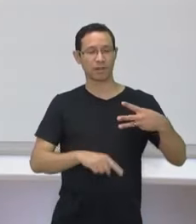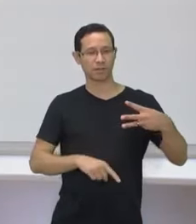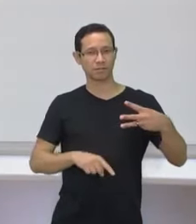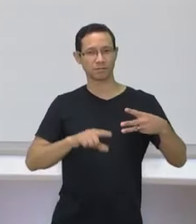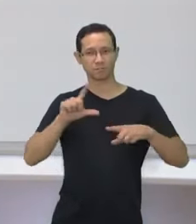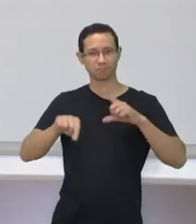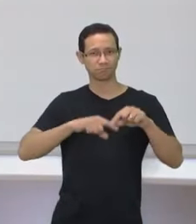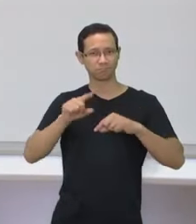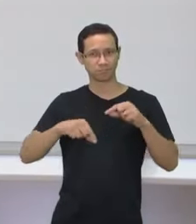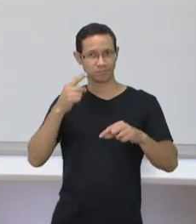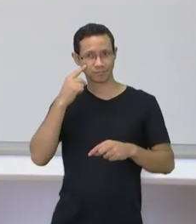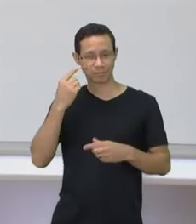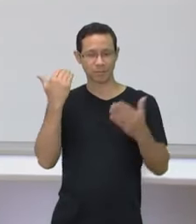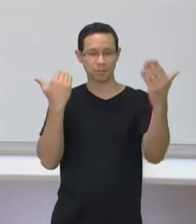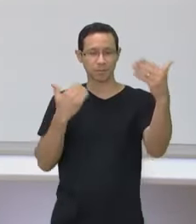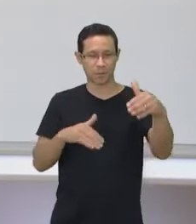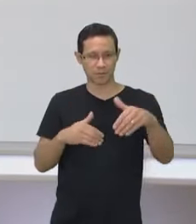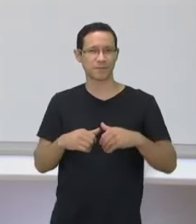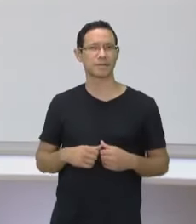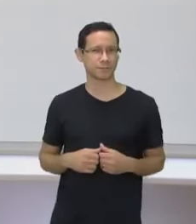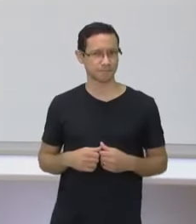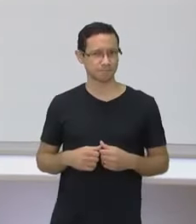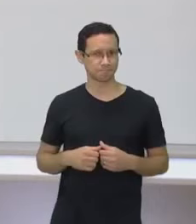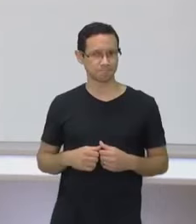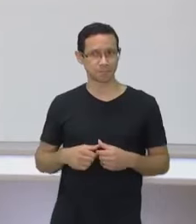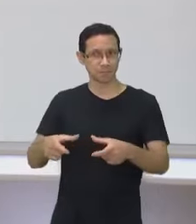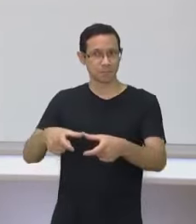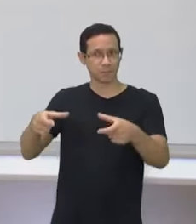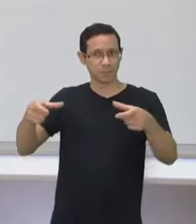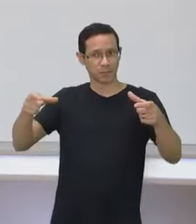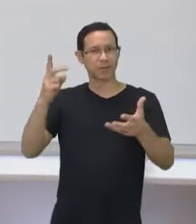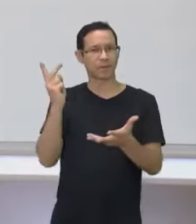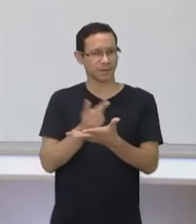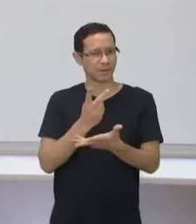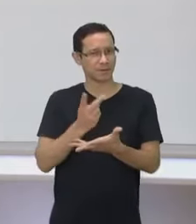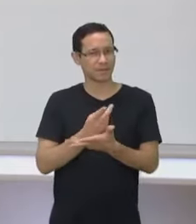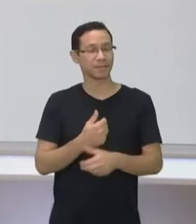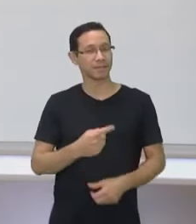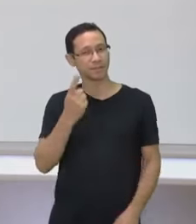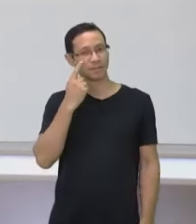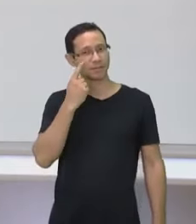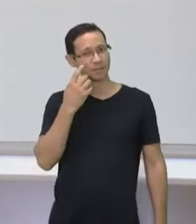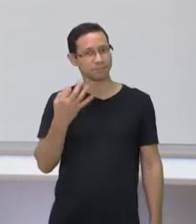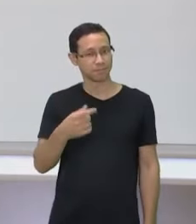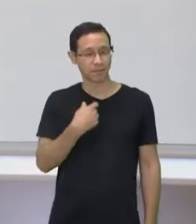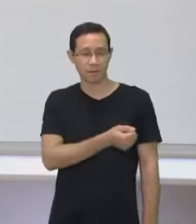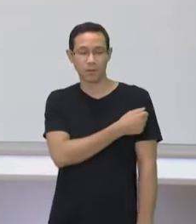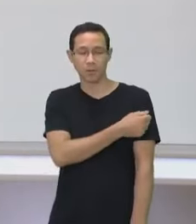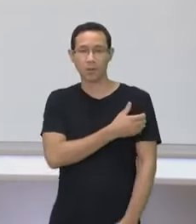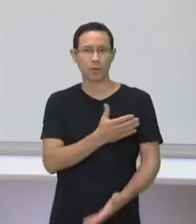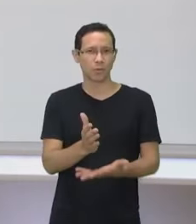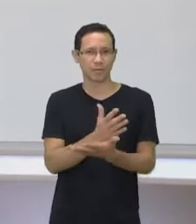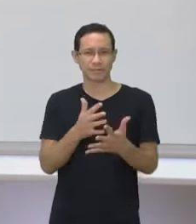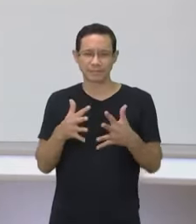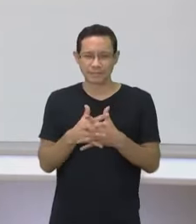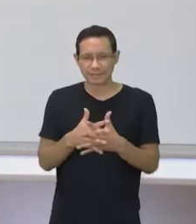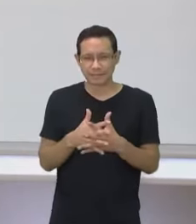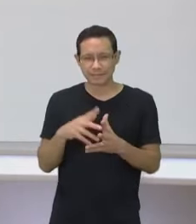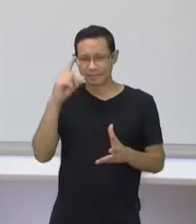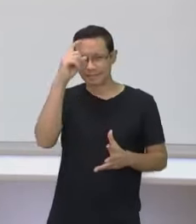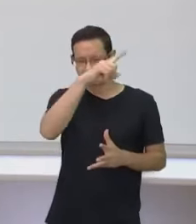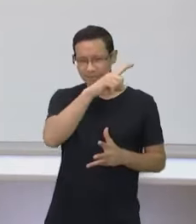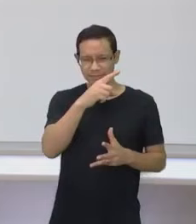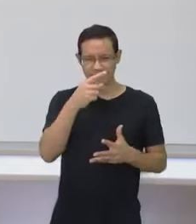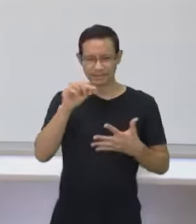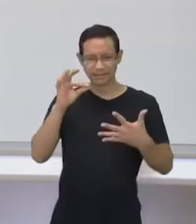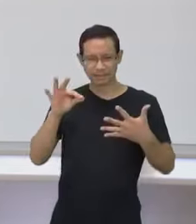questões que foram retiradas da prova, aquelas que tiveram menor índice de acerto, né? Então, os estudantes tiveram algum problema, alguma dificuldade para fazer